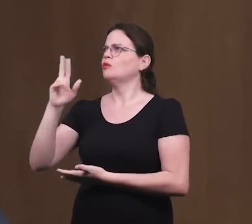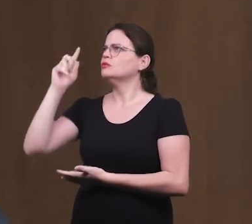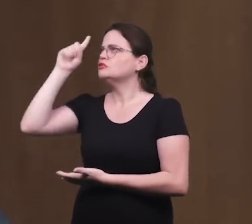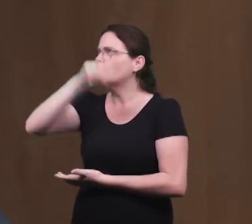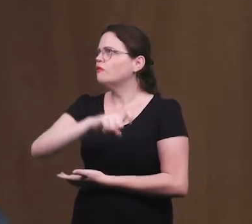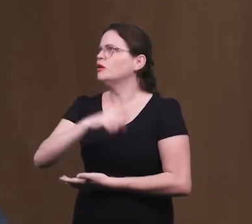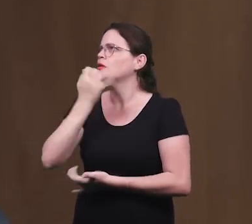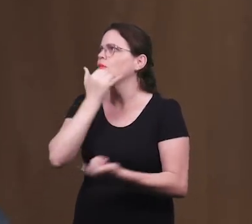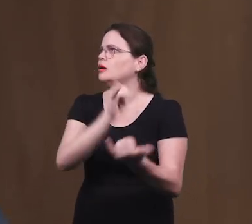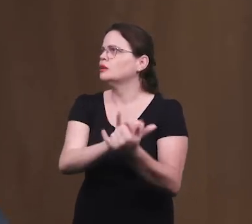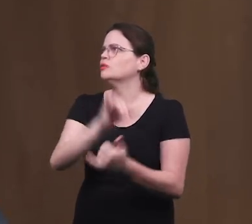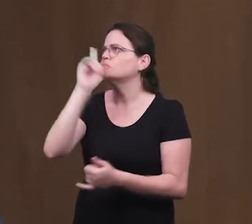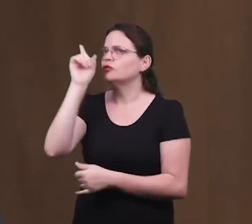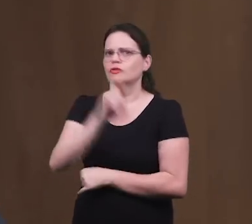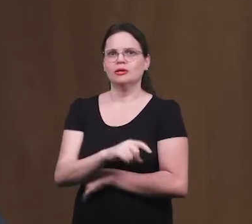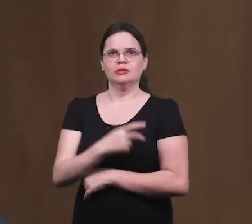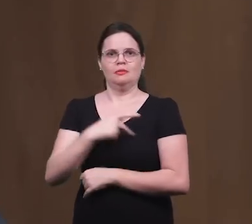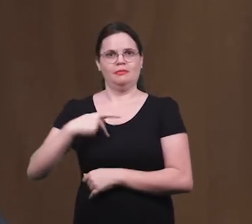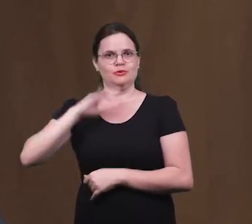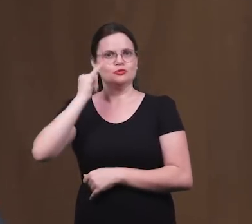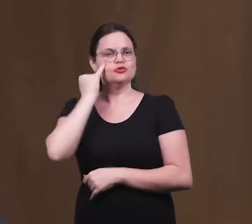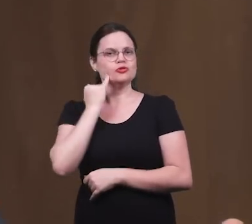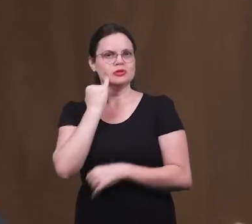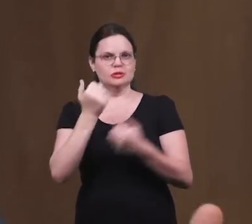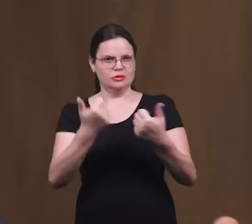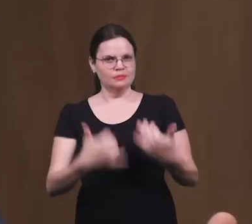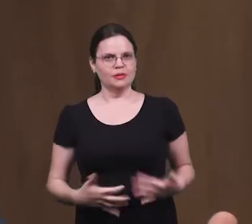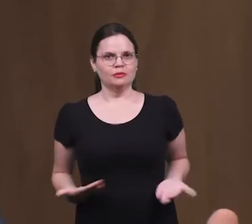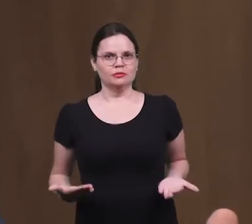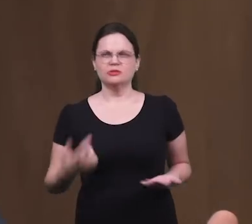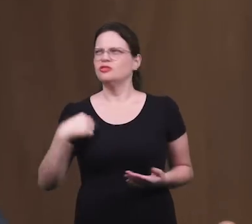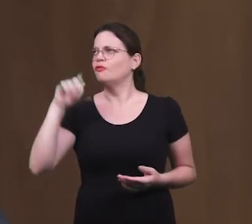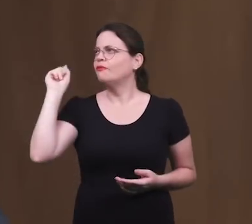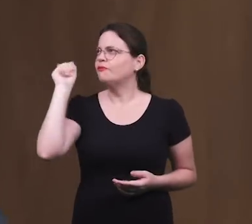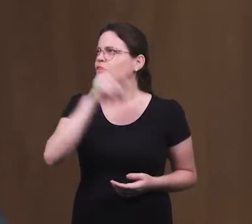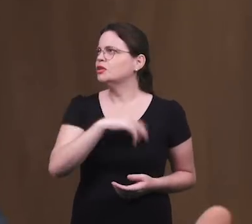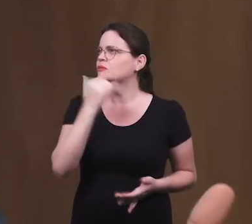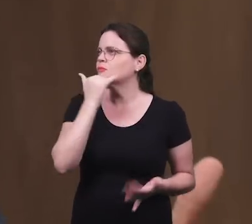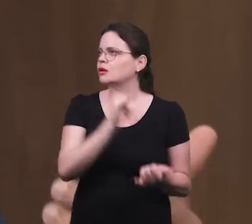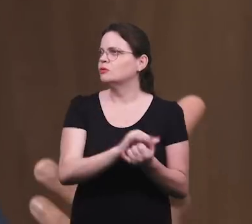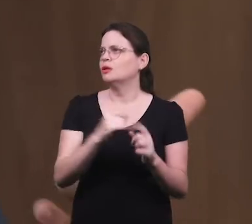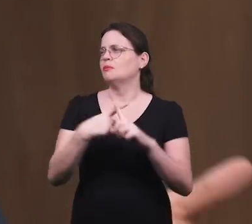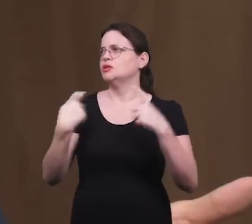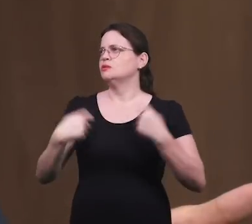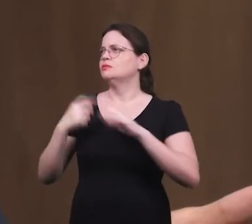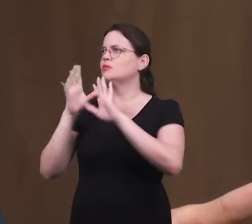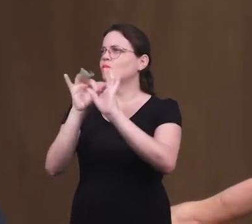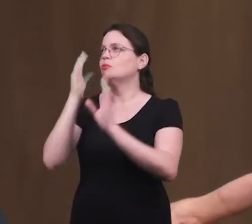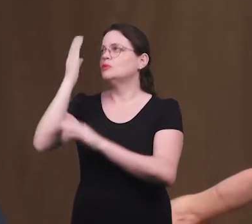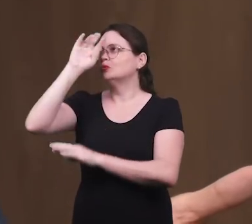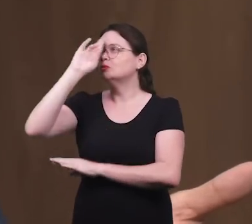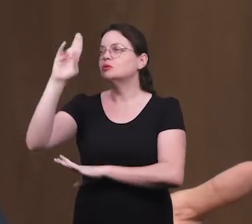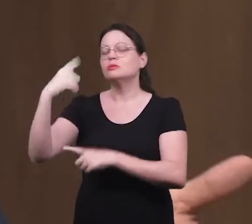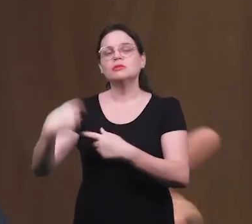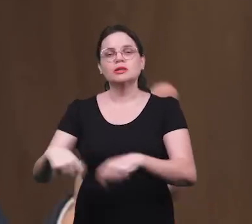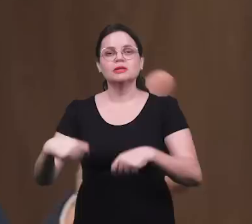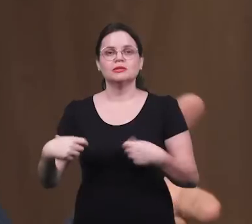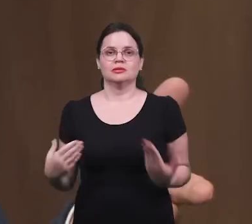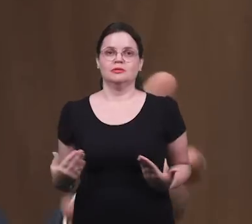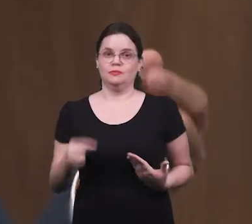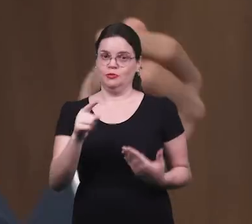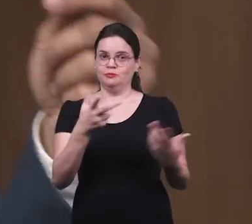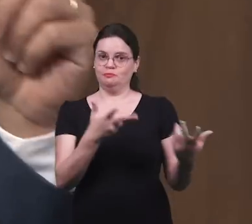perdoar. Né, o pastor Josias deu até alguns exemplos aqui. Está difícil, mas eu preciso ter comunhão com o Senhor. E você